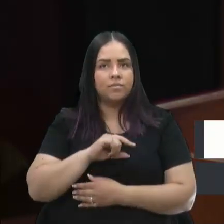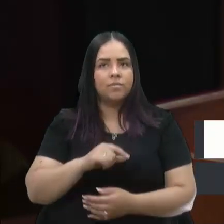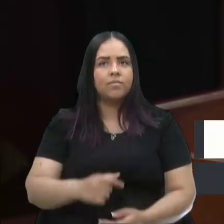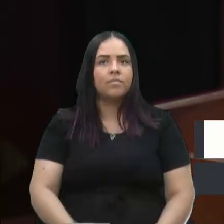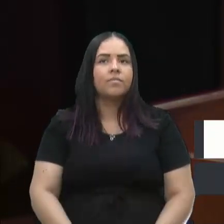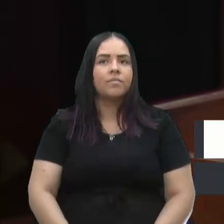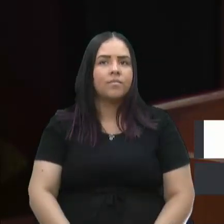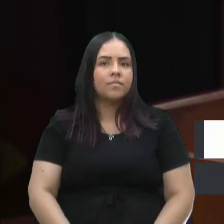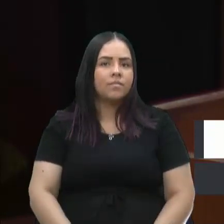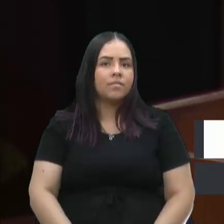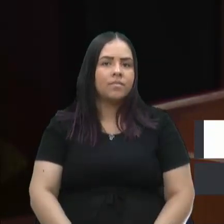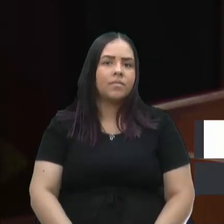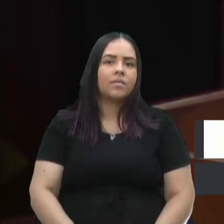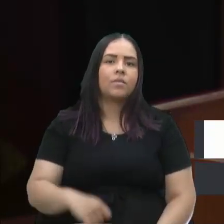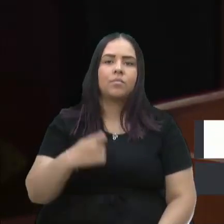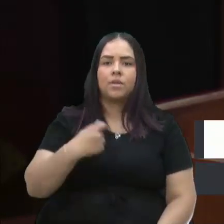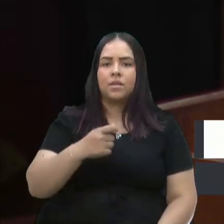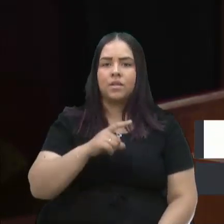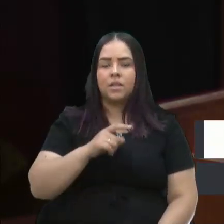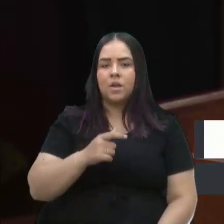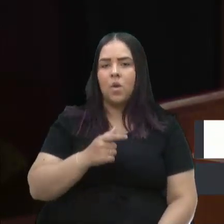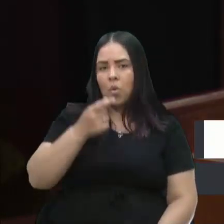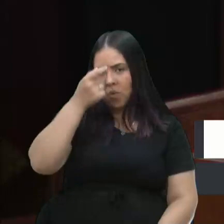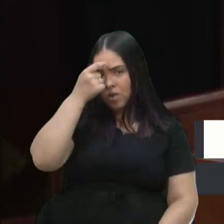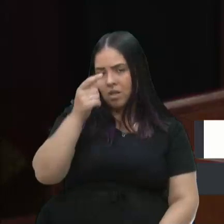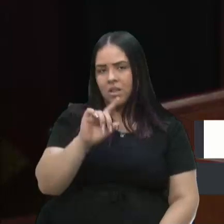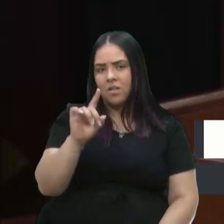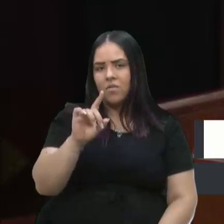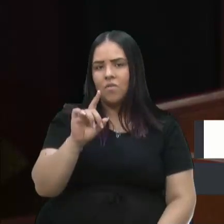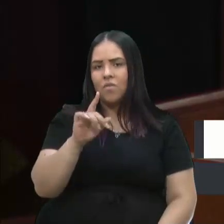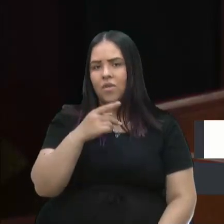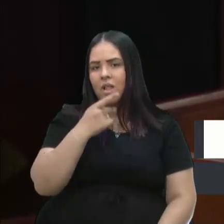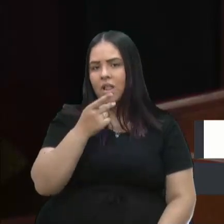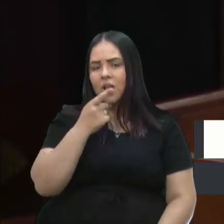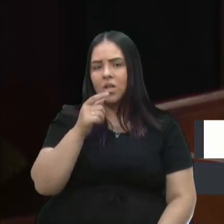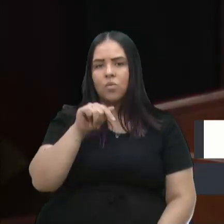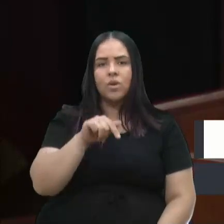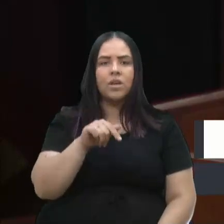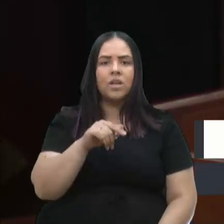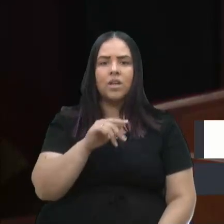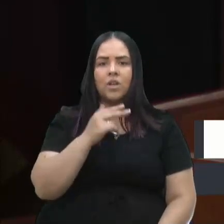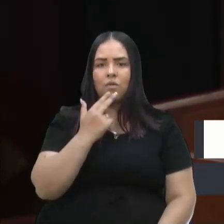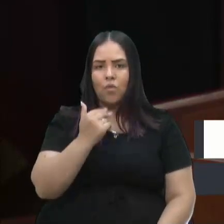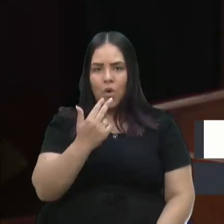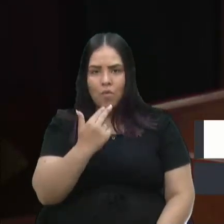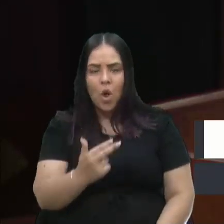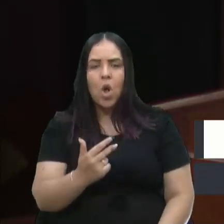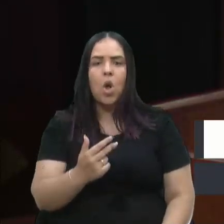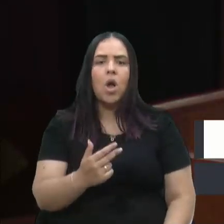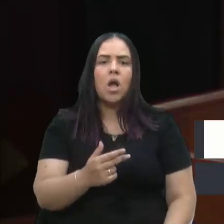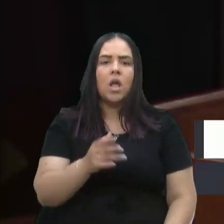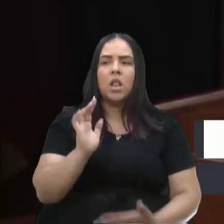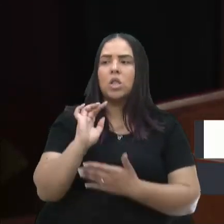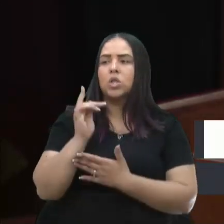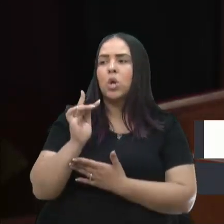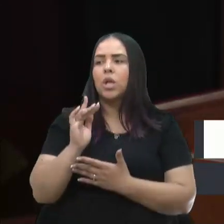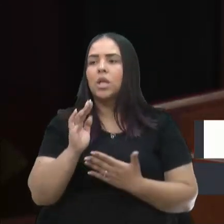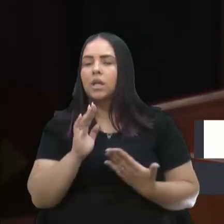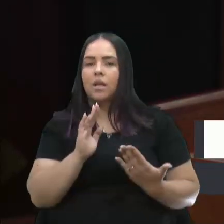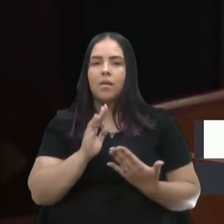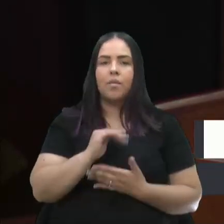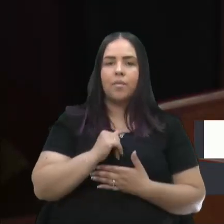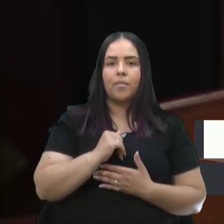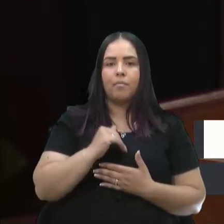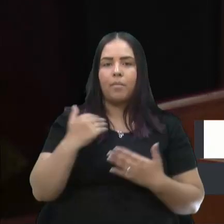gente precisa ter consciência e não ficar reproduzindo aqui fofocas, historinhas de corredores. Não